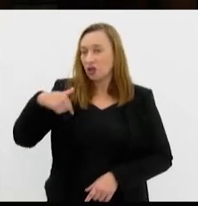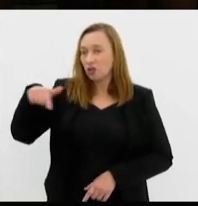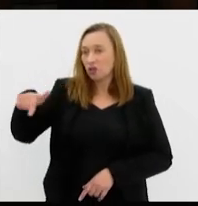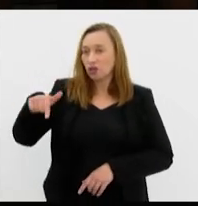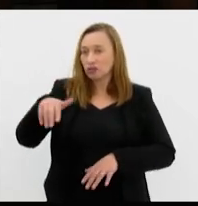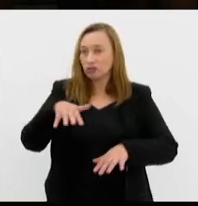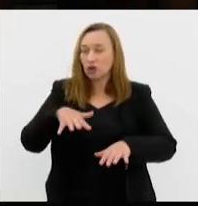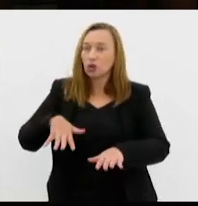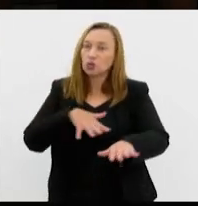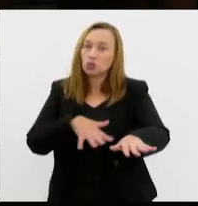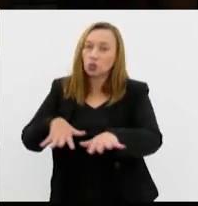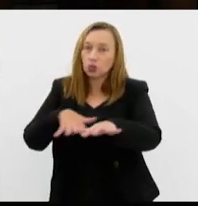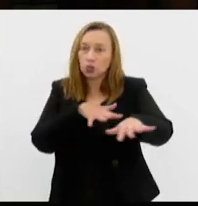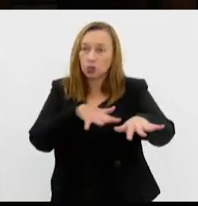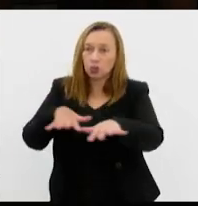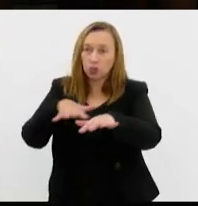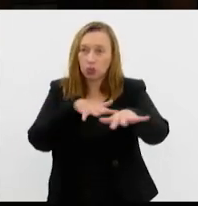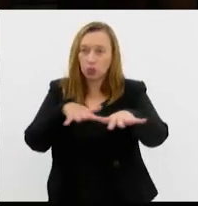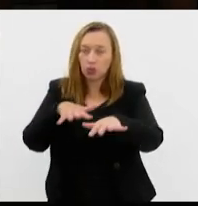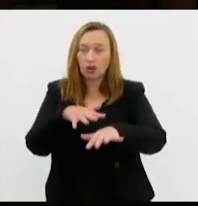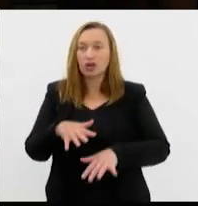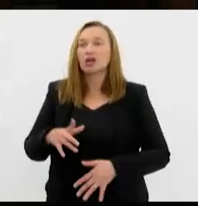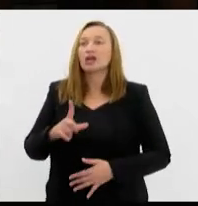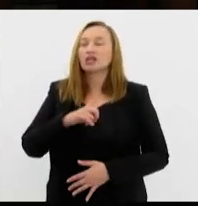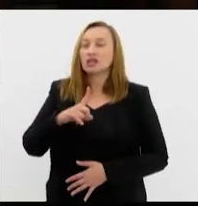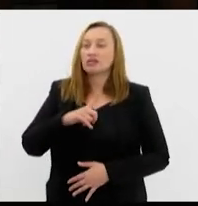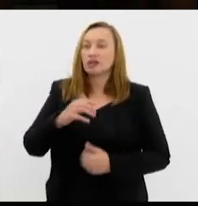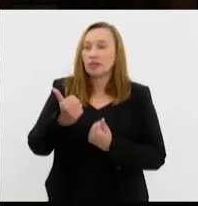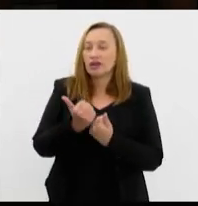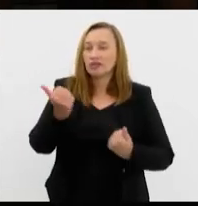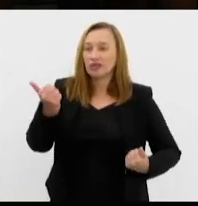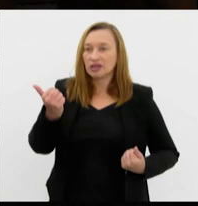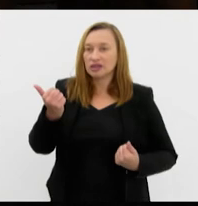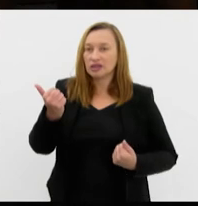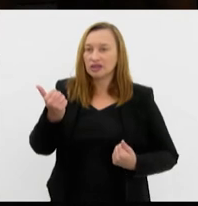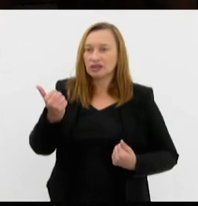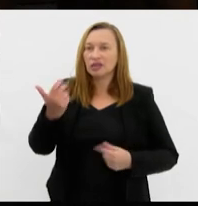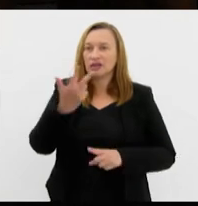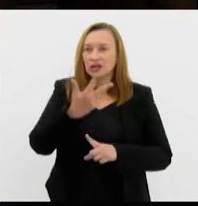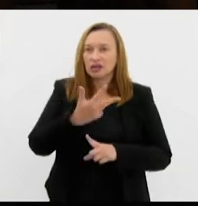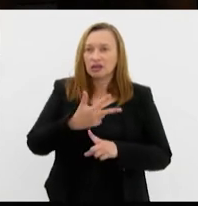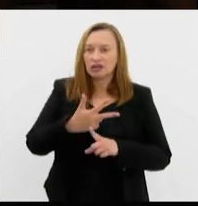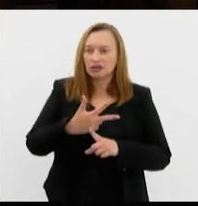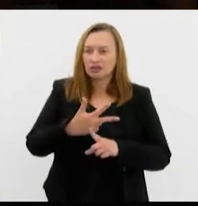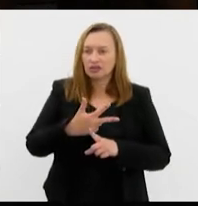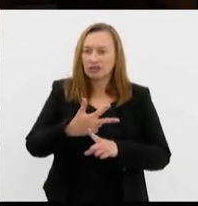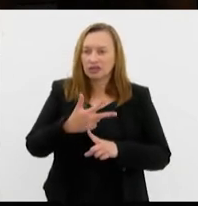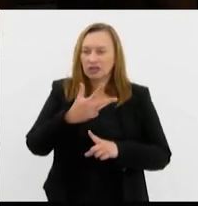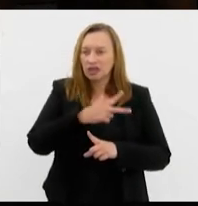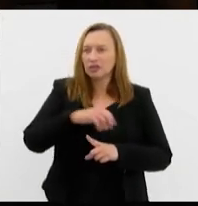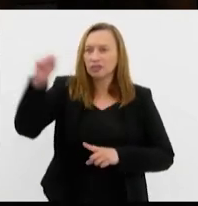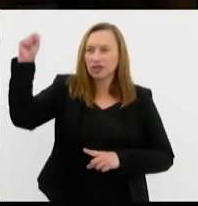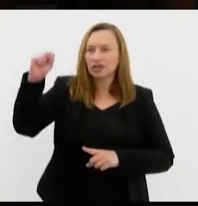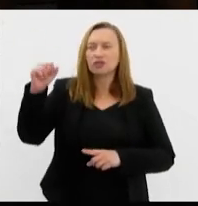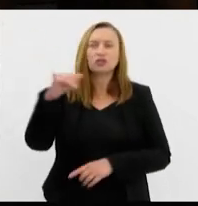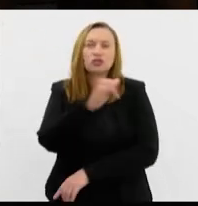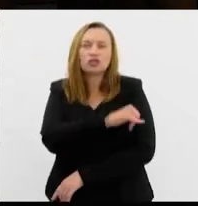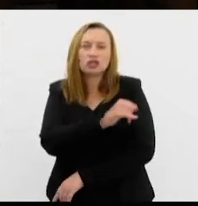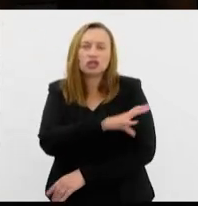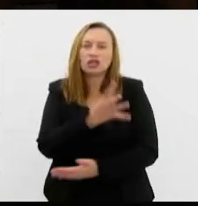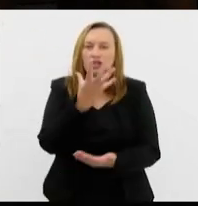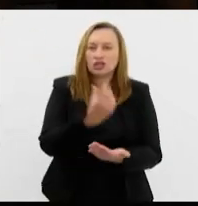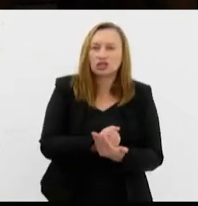campeãs, e tivemos a Império Serrano vice-campeã do Rio de Janeiro. Quero dizer e deixar registrado nos anais